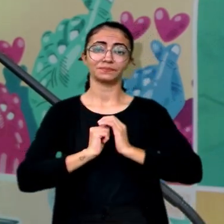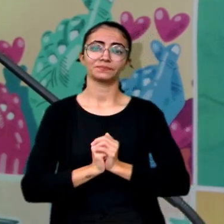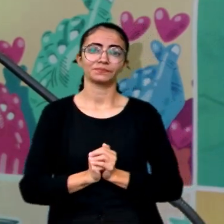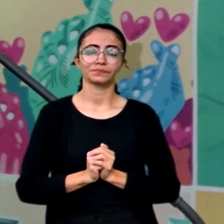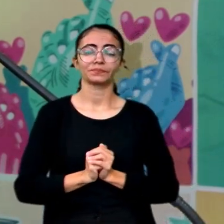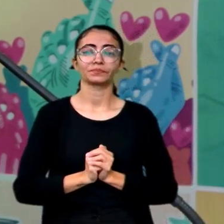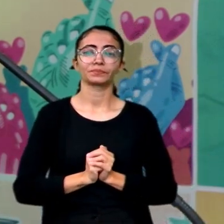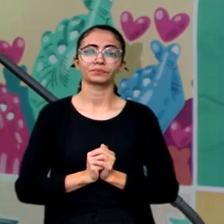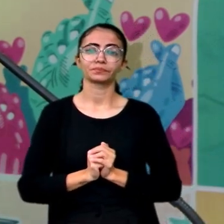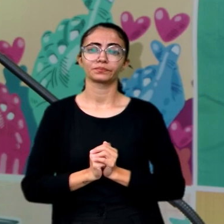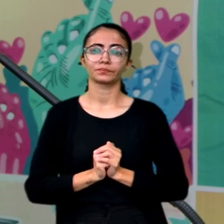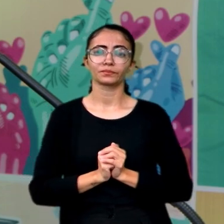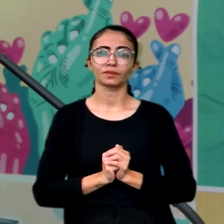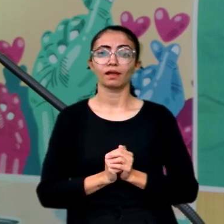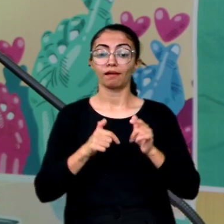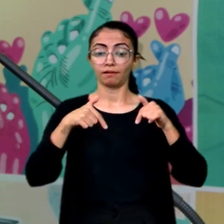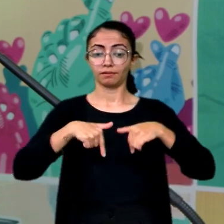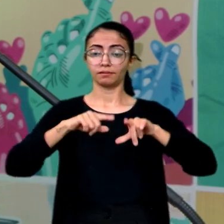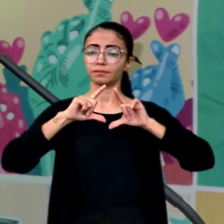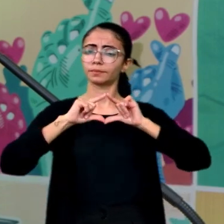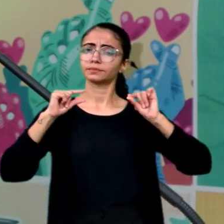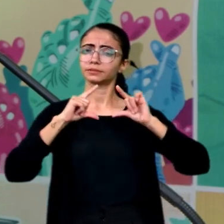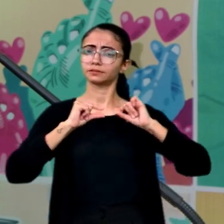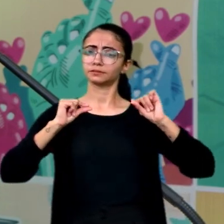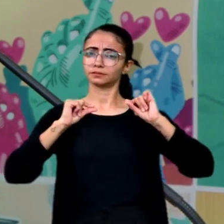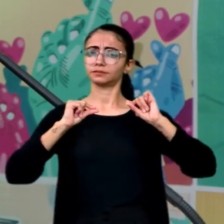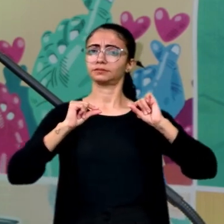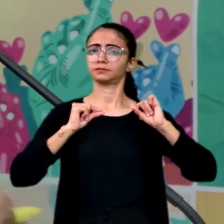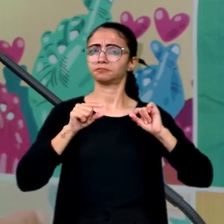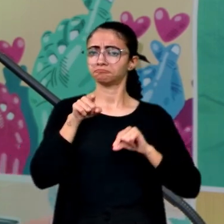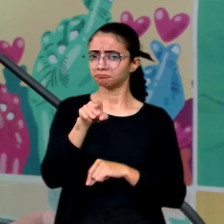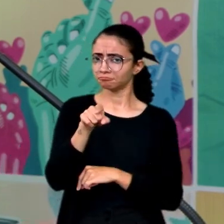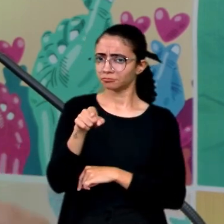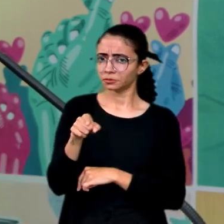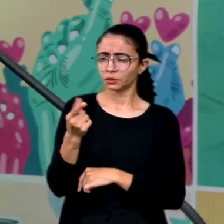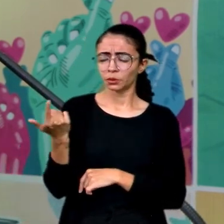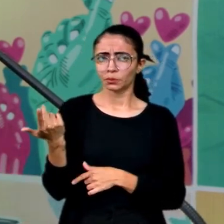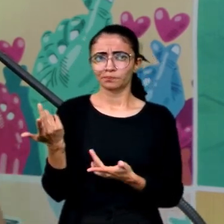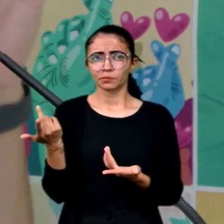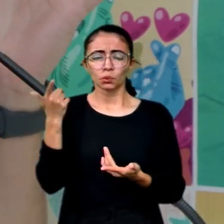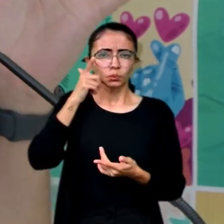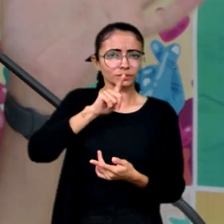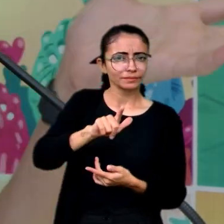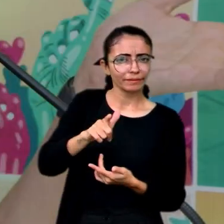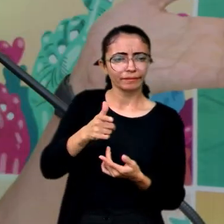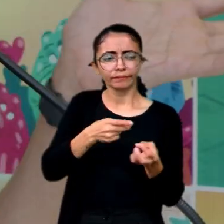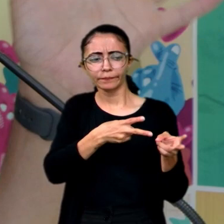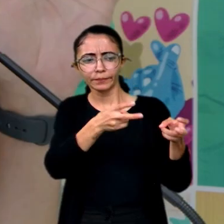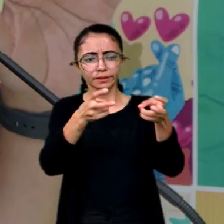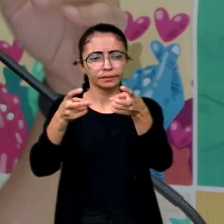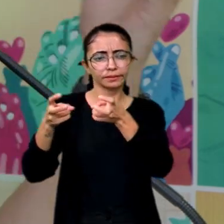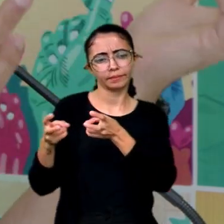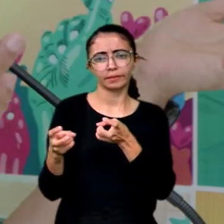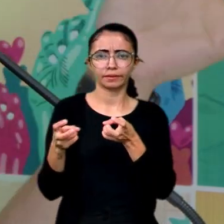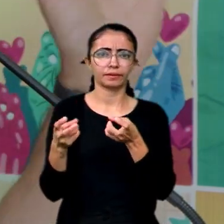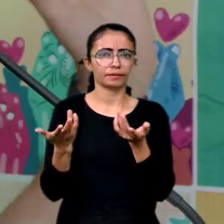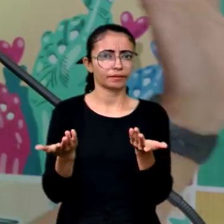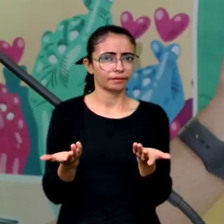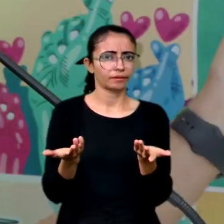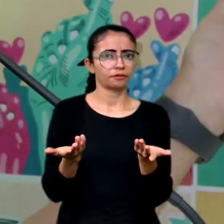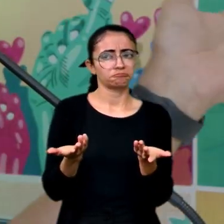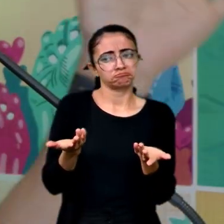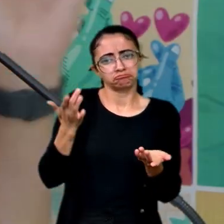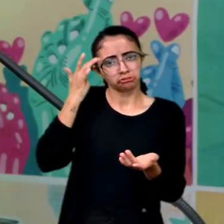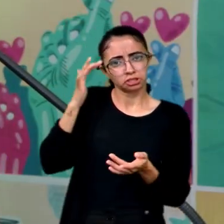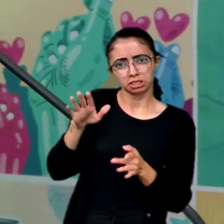programa. Aqui em Brasília, você consegue identificar assim para a gente, até para quem está nos acompanhando, já possa até ter visto, nem se